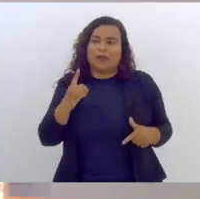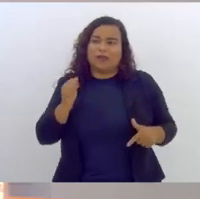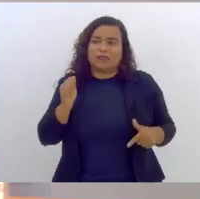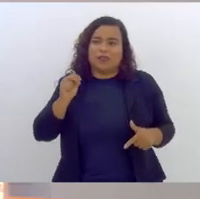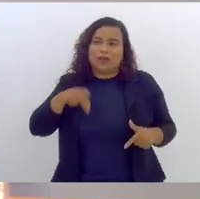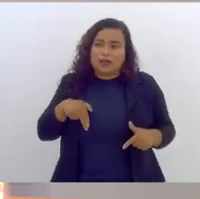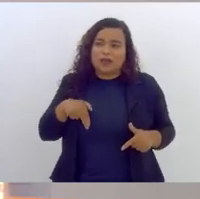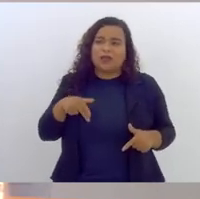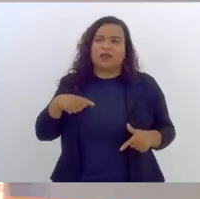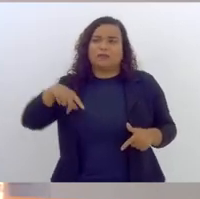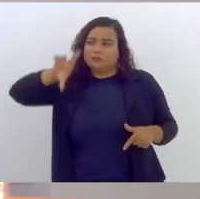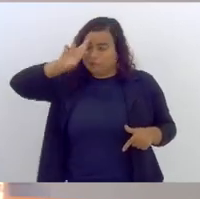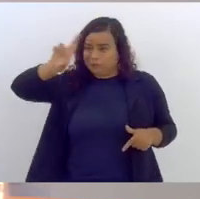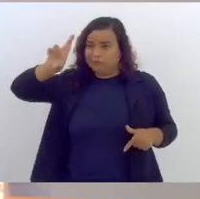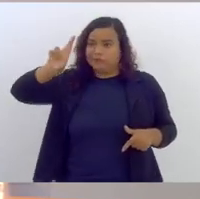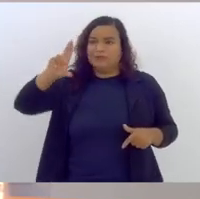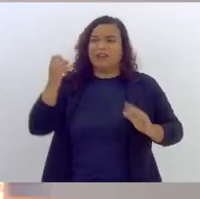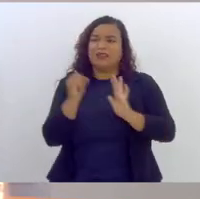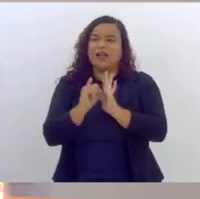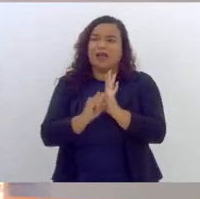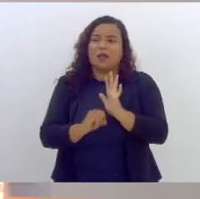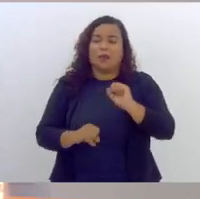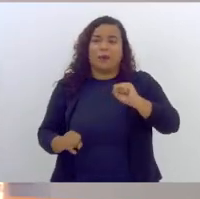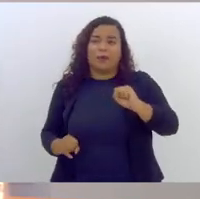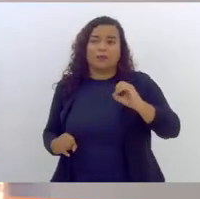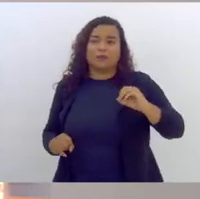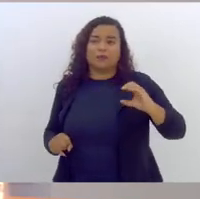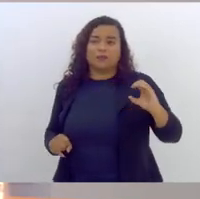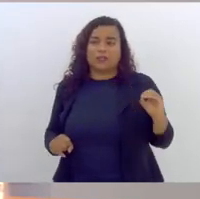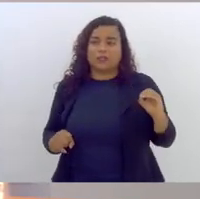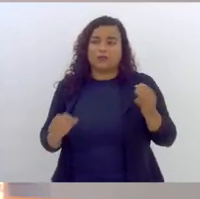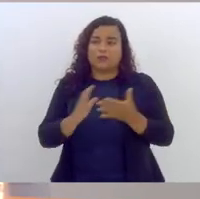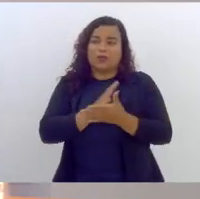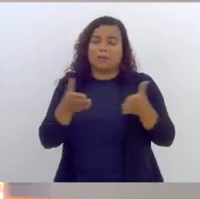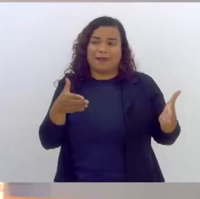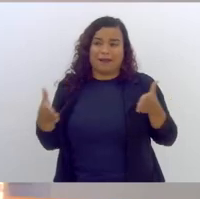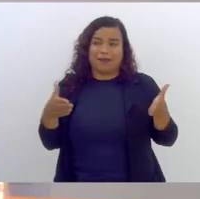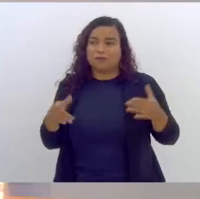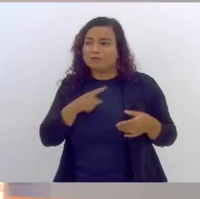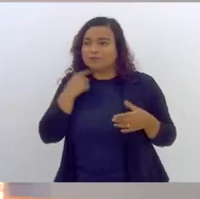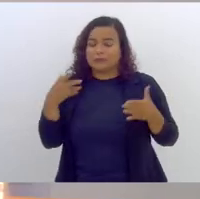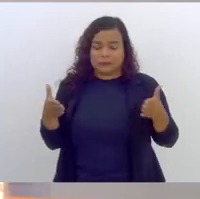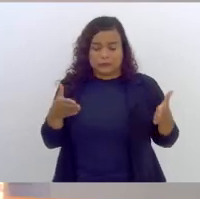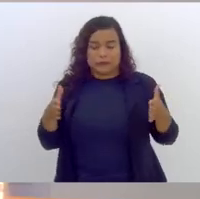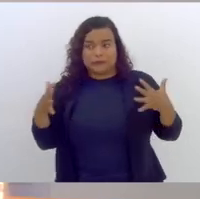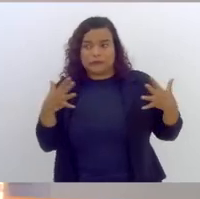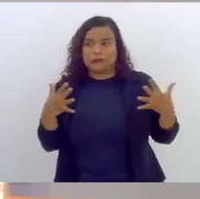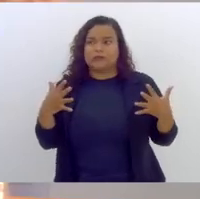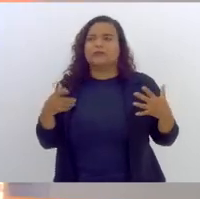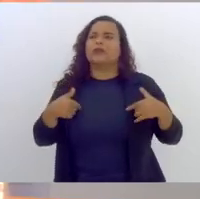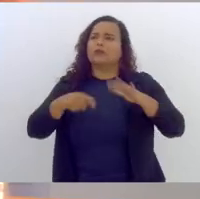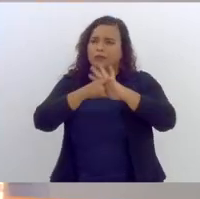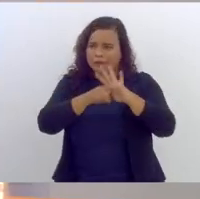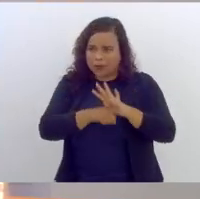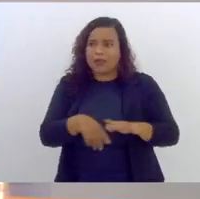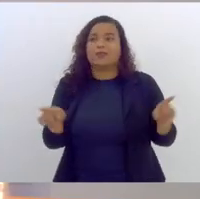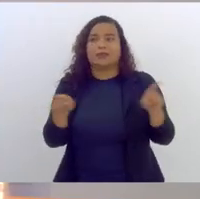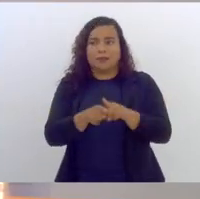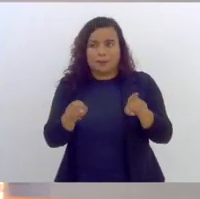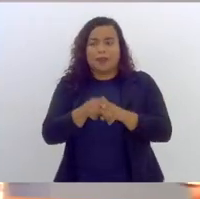responsável por 800 inquéritos inquéritos com prazo A senhora sabe disso é ao mesmo tempo eu investigava também